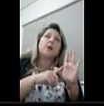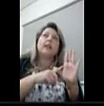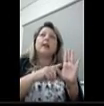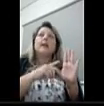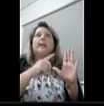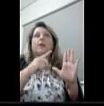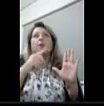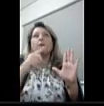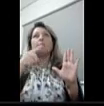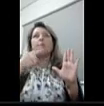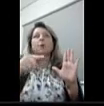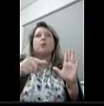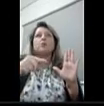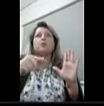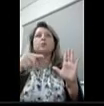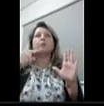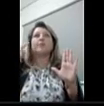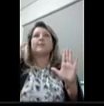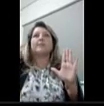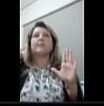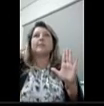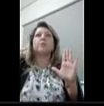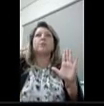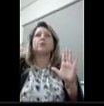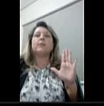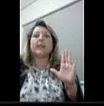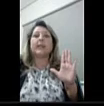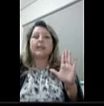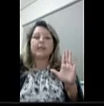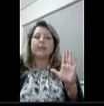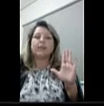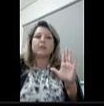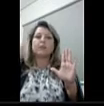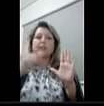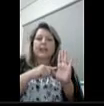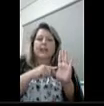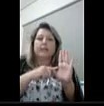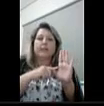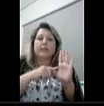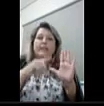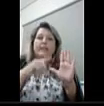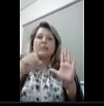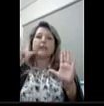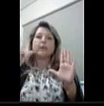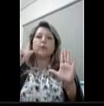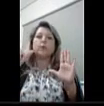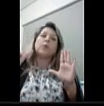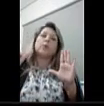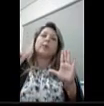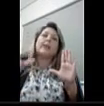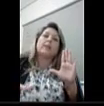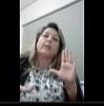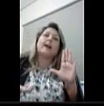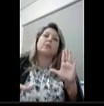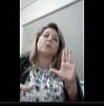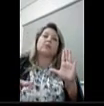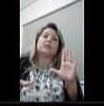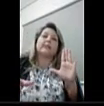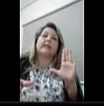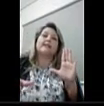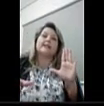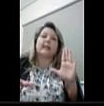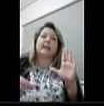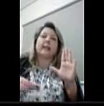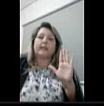escola, eu almoço, eu descanso e aí, eu faço a tarefa. Então, o que eu faço